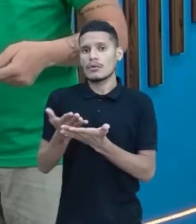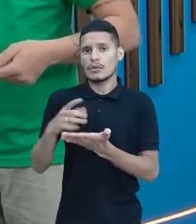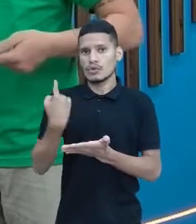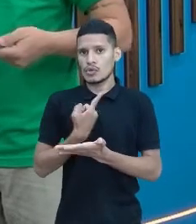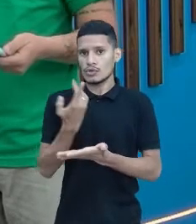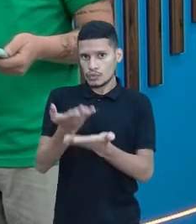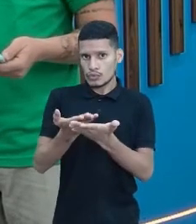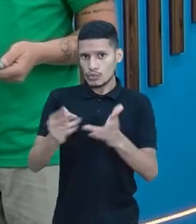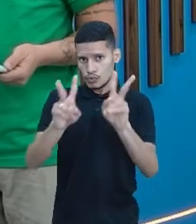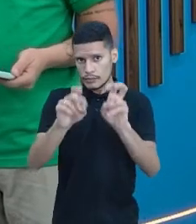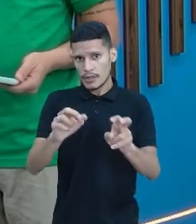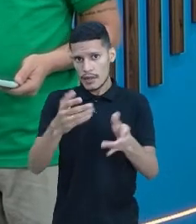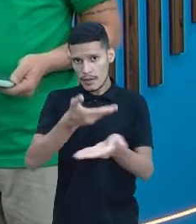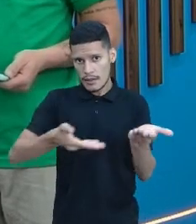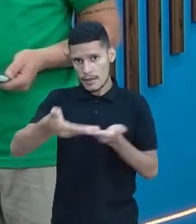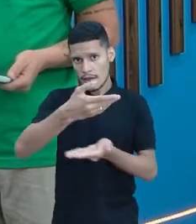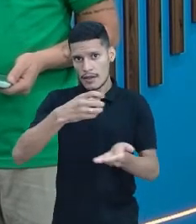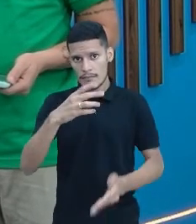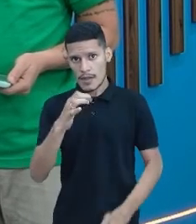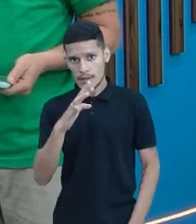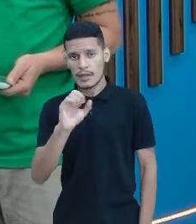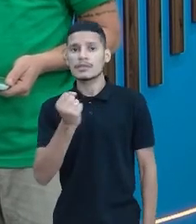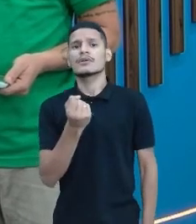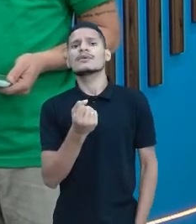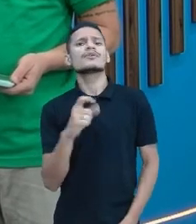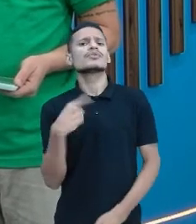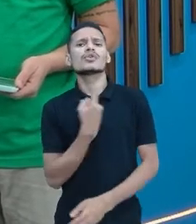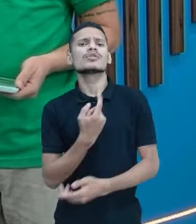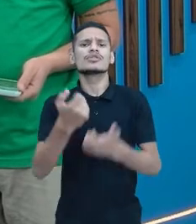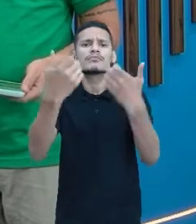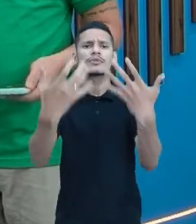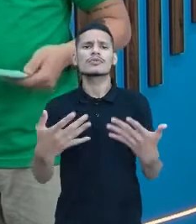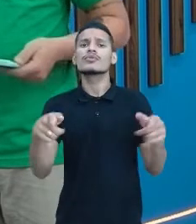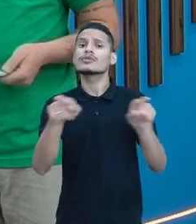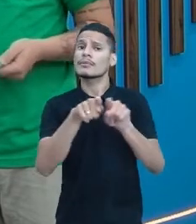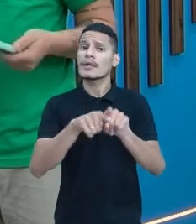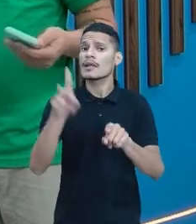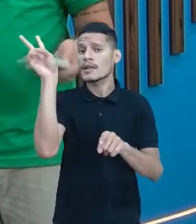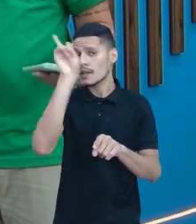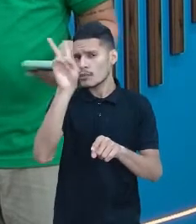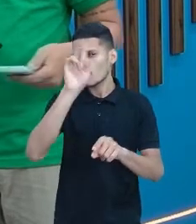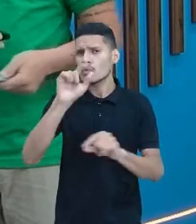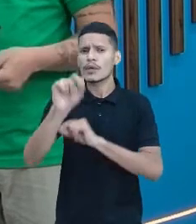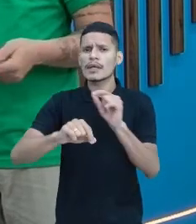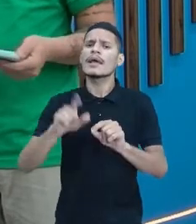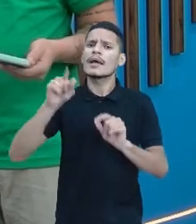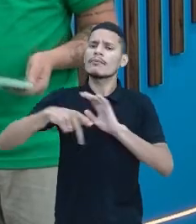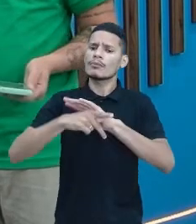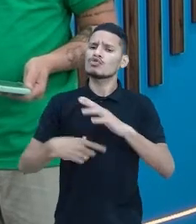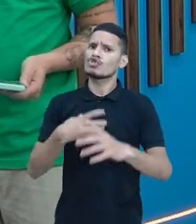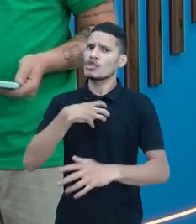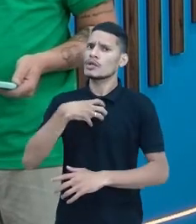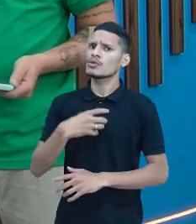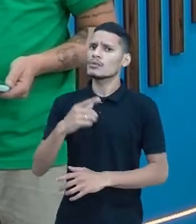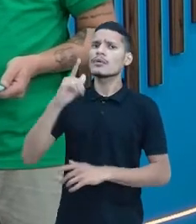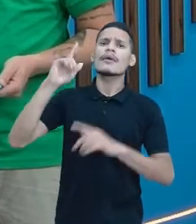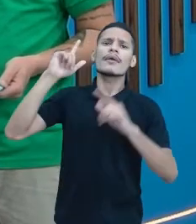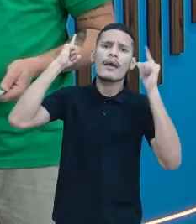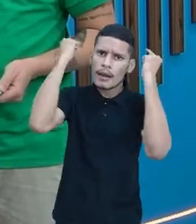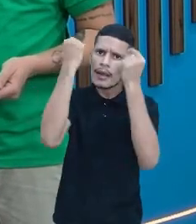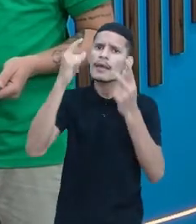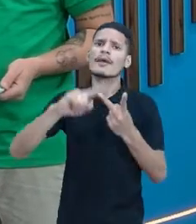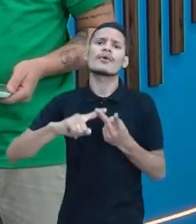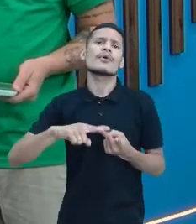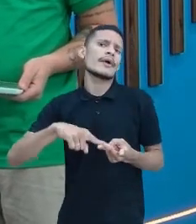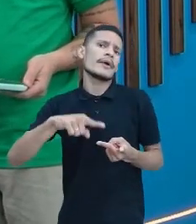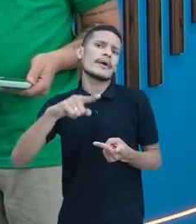gente explicou e a gente resgatou historicamente que essa era a forma que os gregos e egípcios representavam o triângulo retângulo